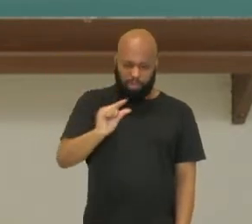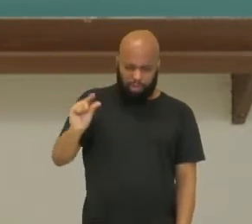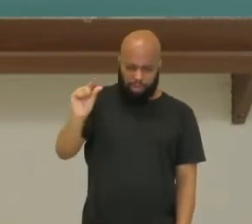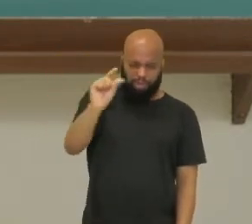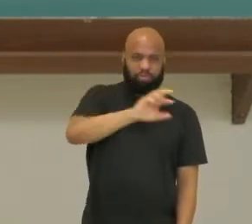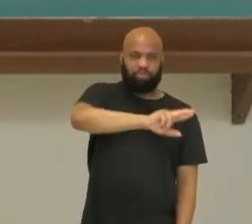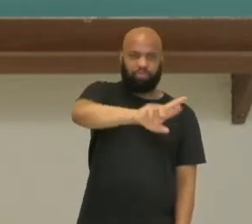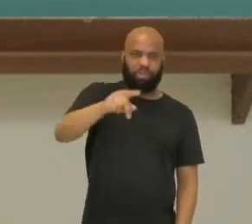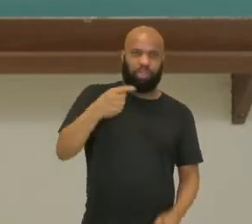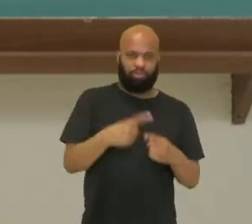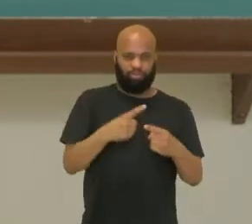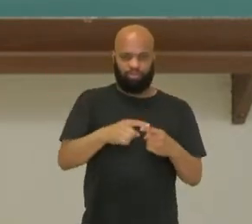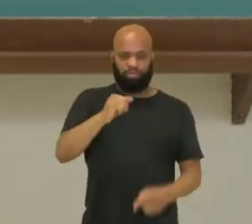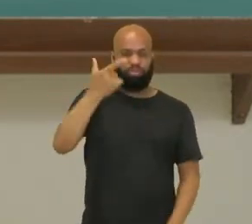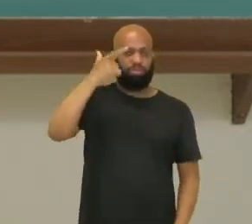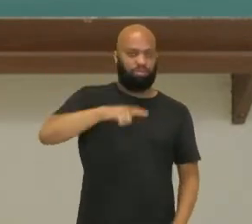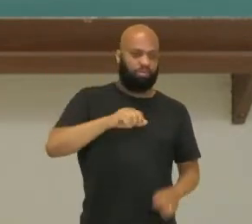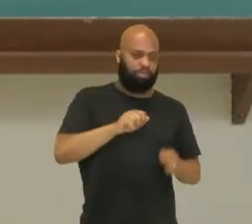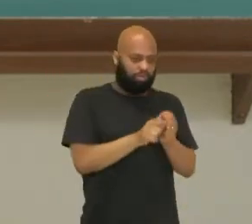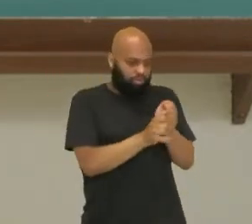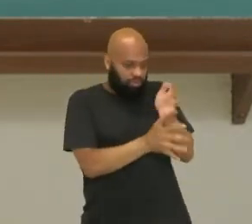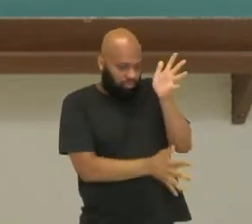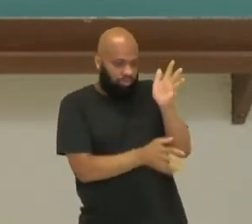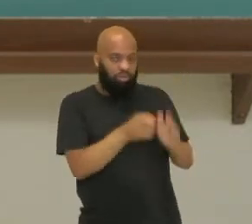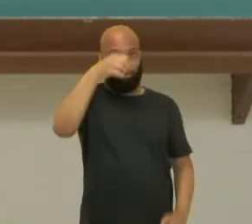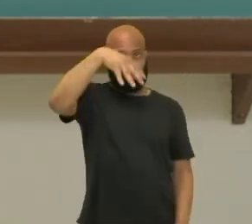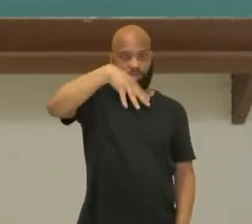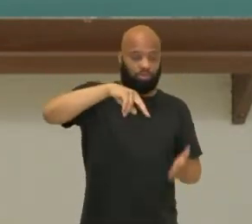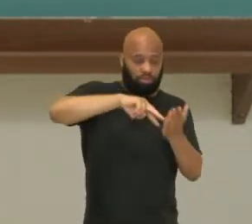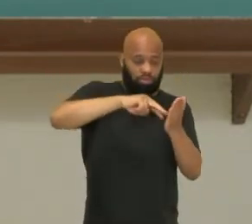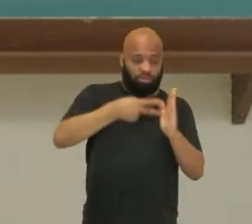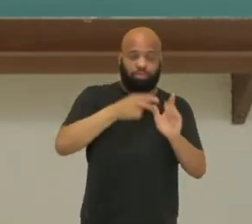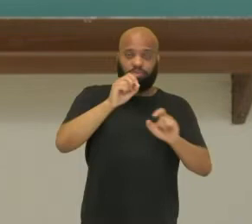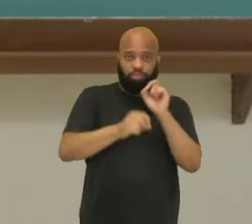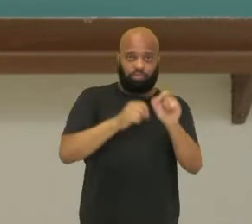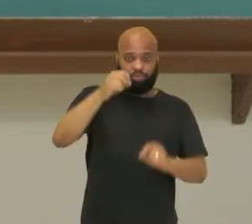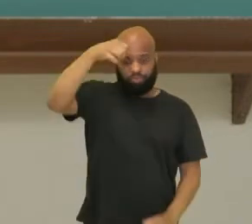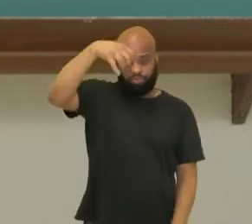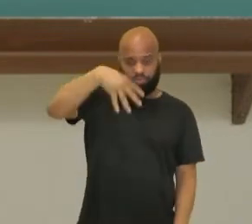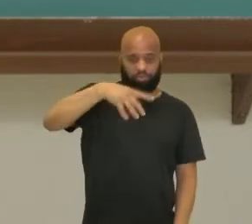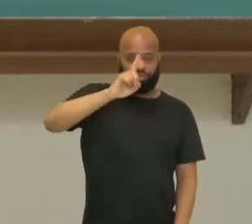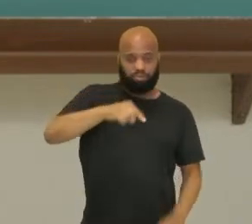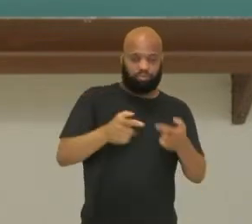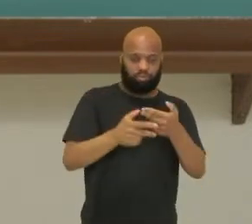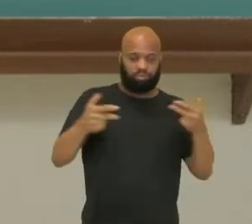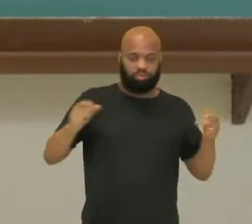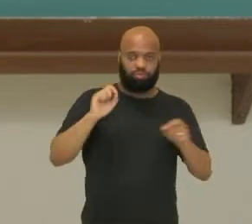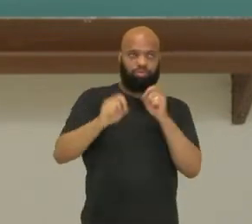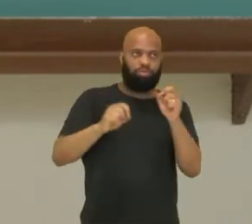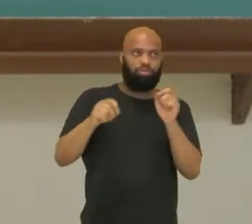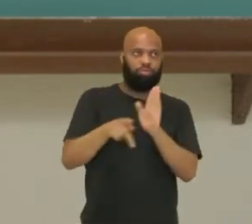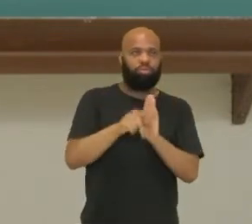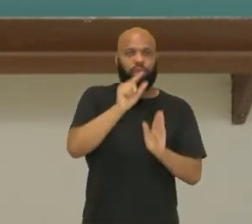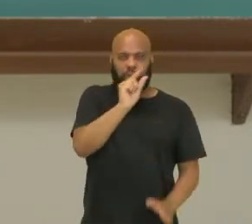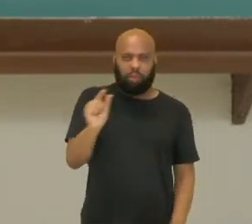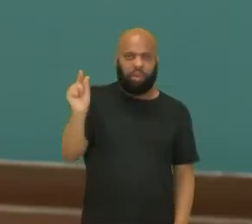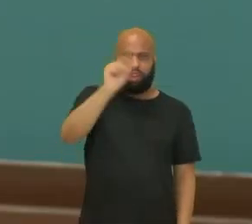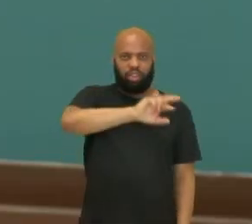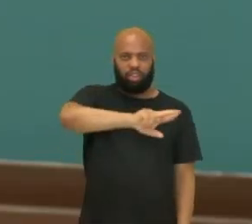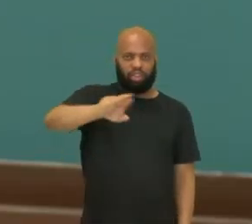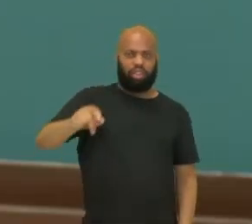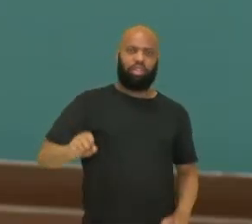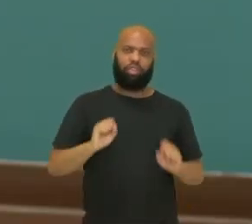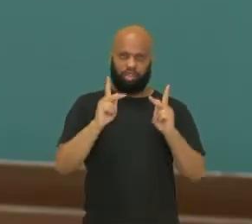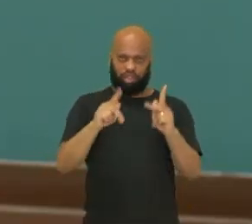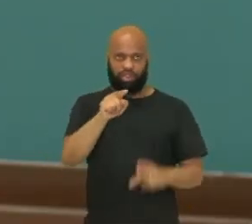assim, se eu conseguir separar a luz então ela é algo, e esse algo para ele era um feixe de partículas. Beleza?